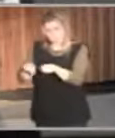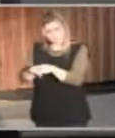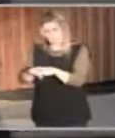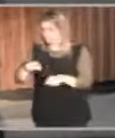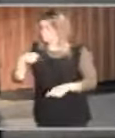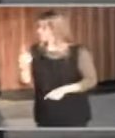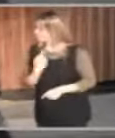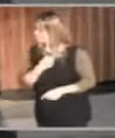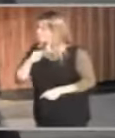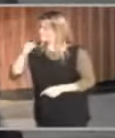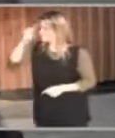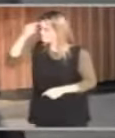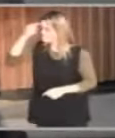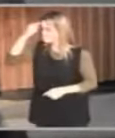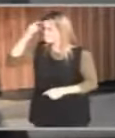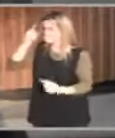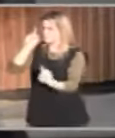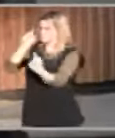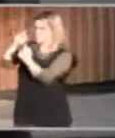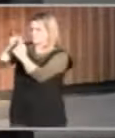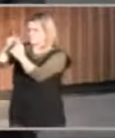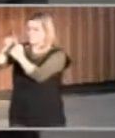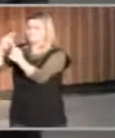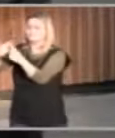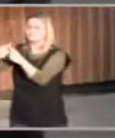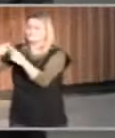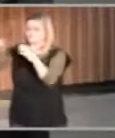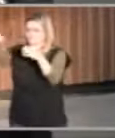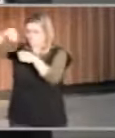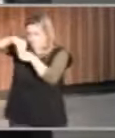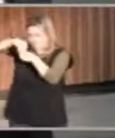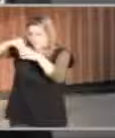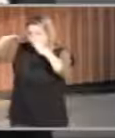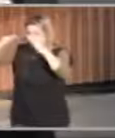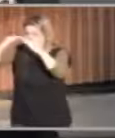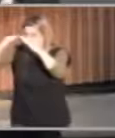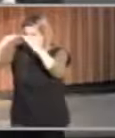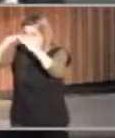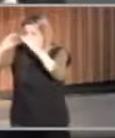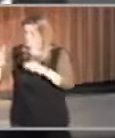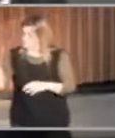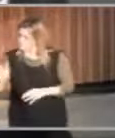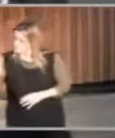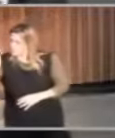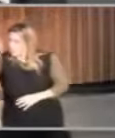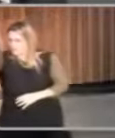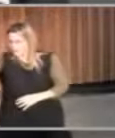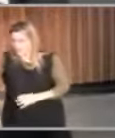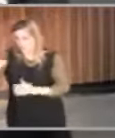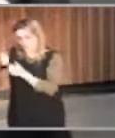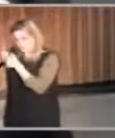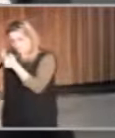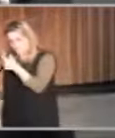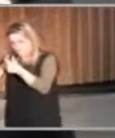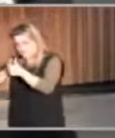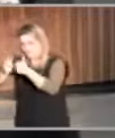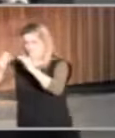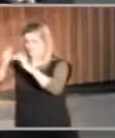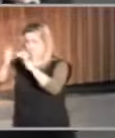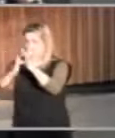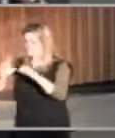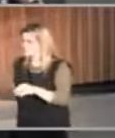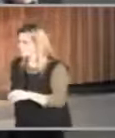continua sendo porque lá dentro da casa que a gente vai aprender valor não é na escola que